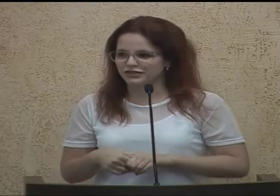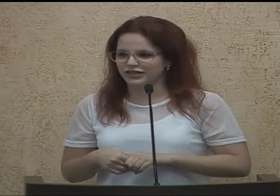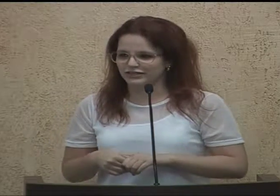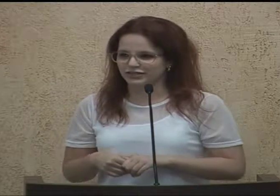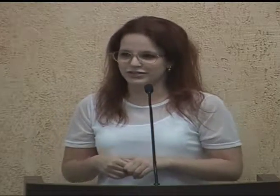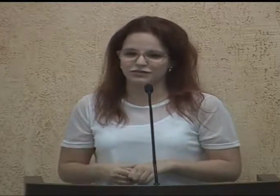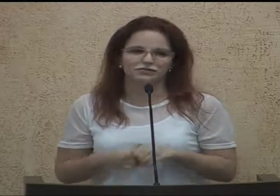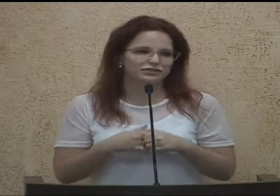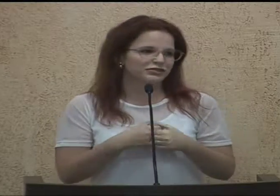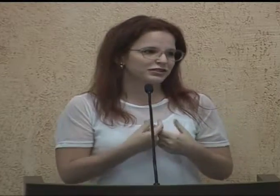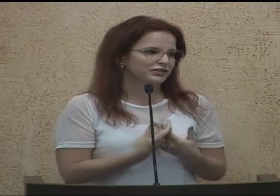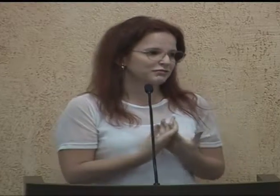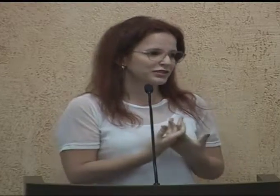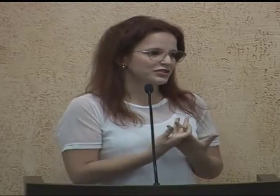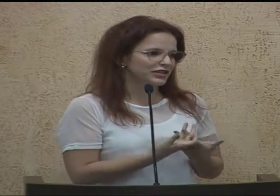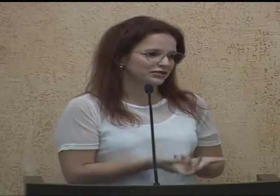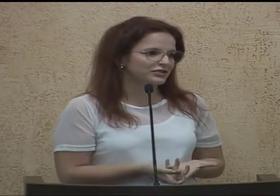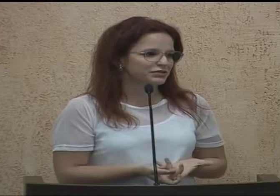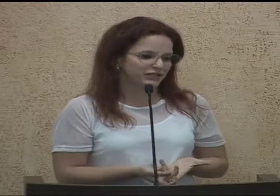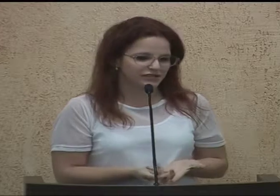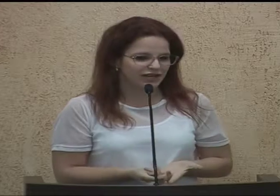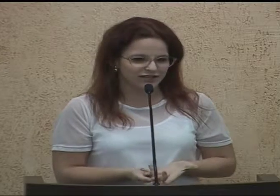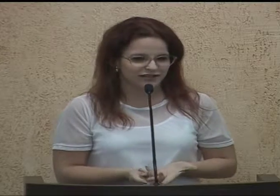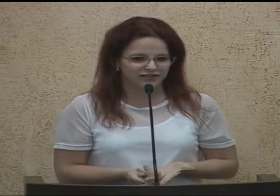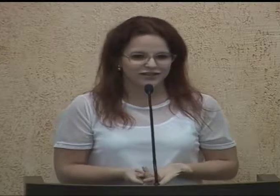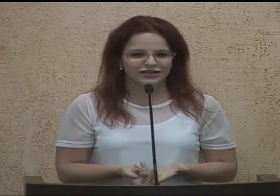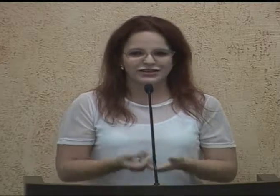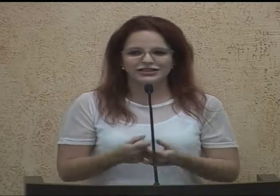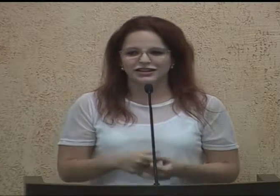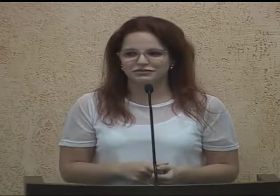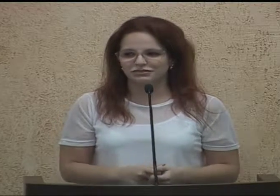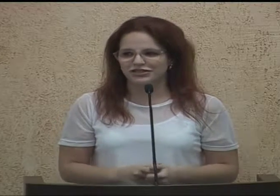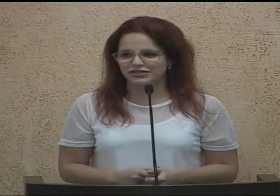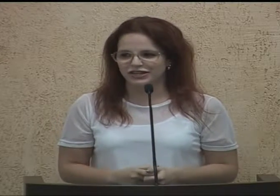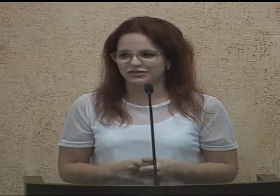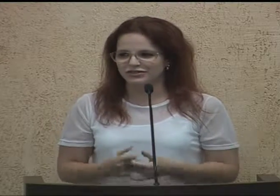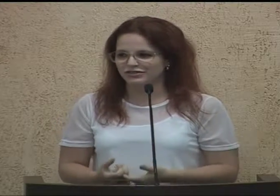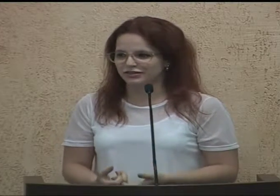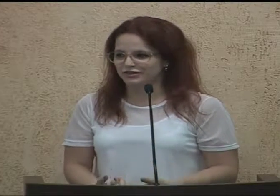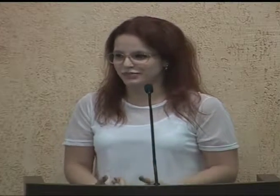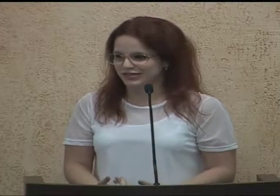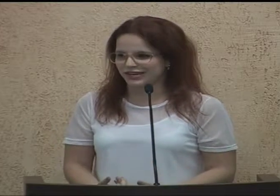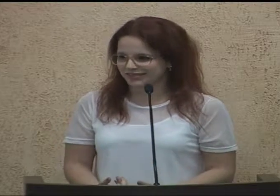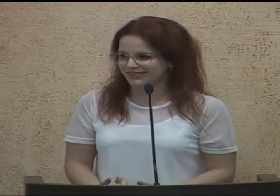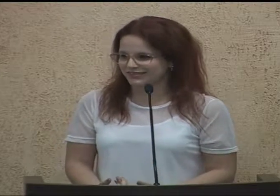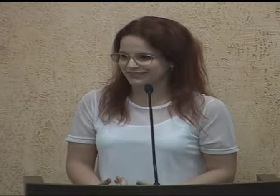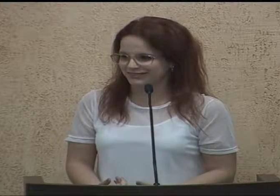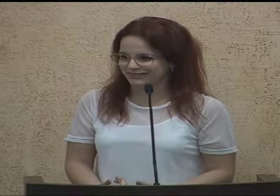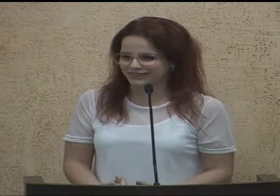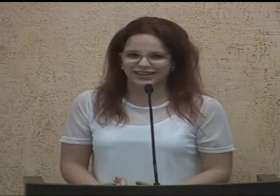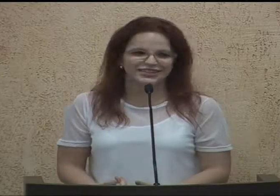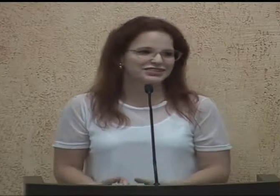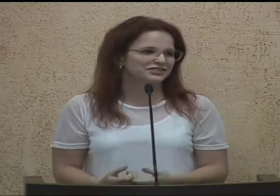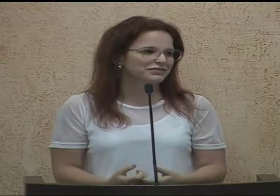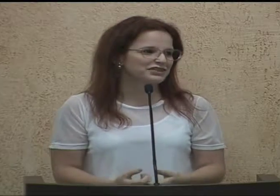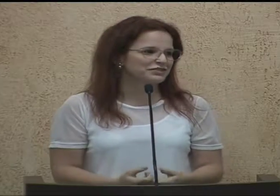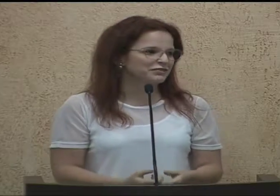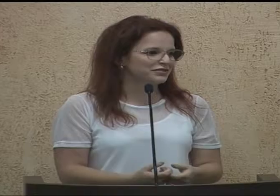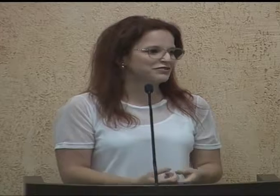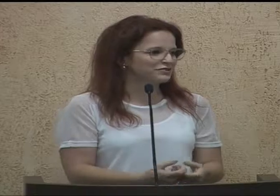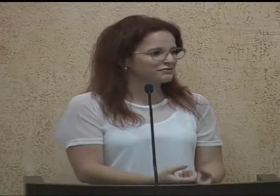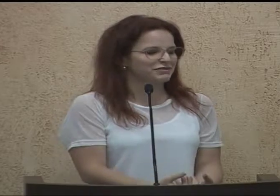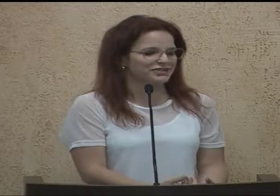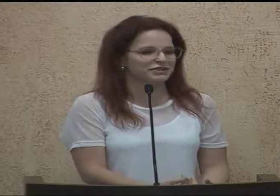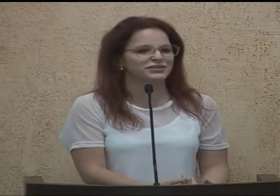cuidador sem orientação é o cuidador que não cuida direito desse paciente. Se ele não cuida direito, a gente tem 2 pacientes. A gente não tem